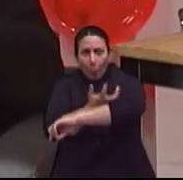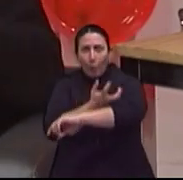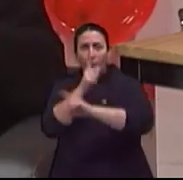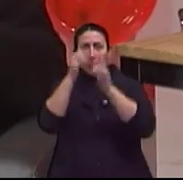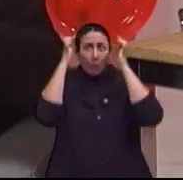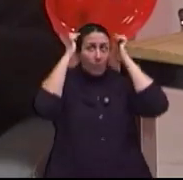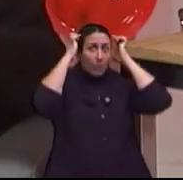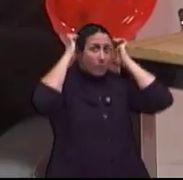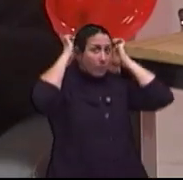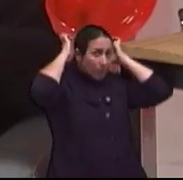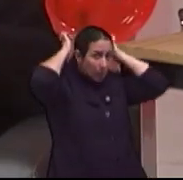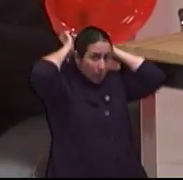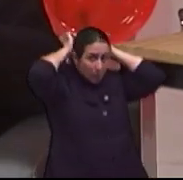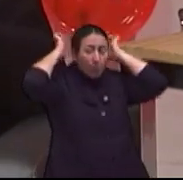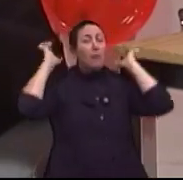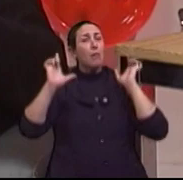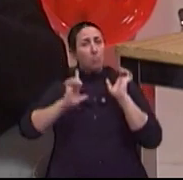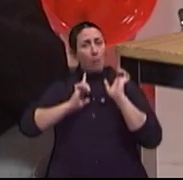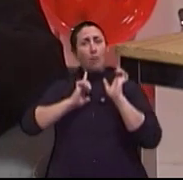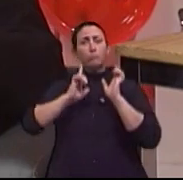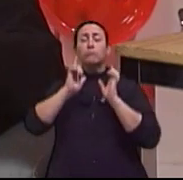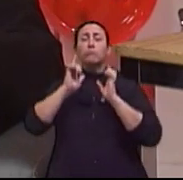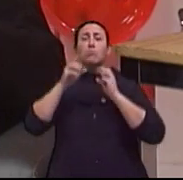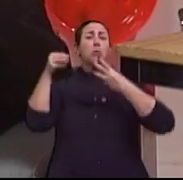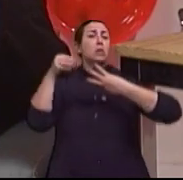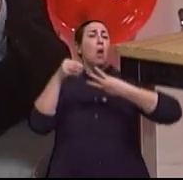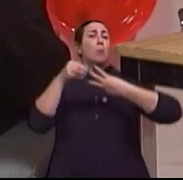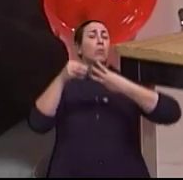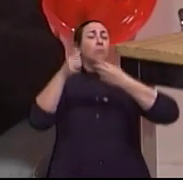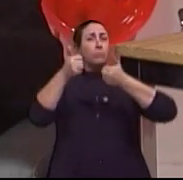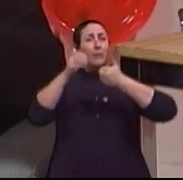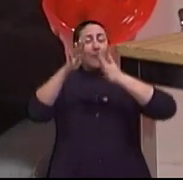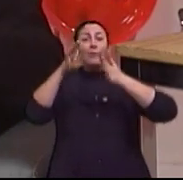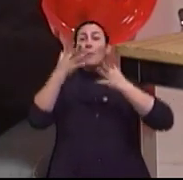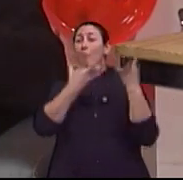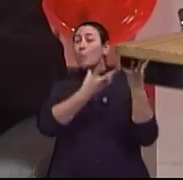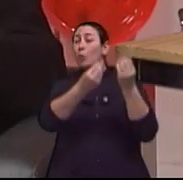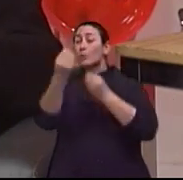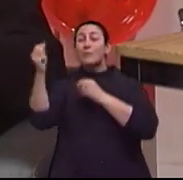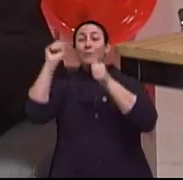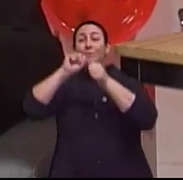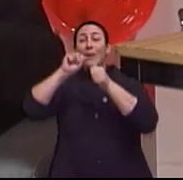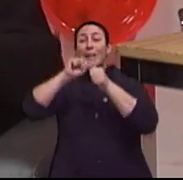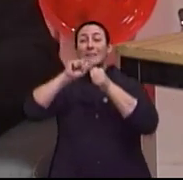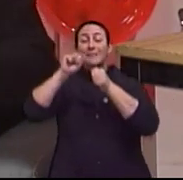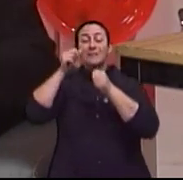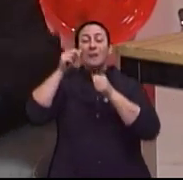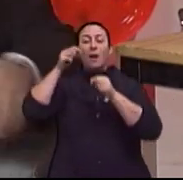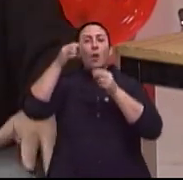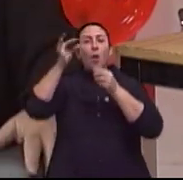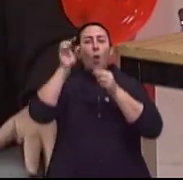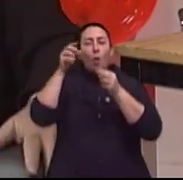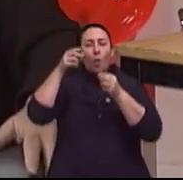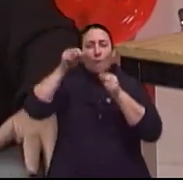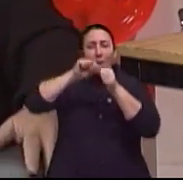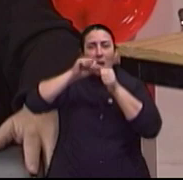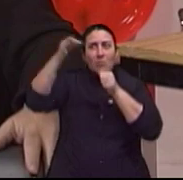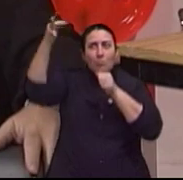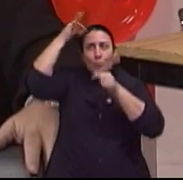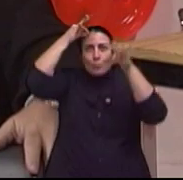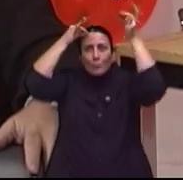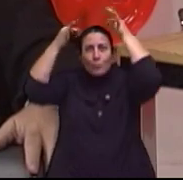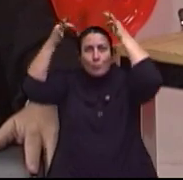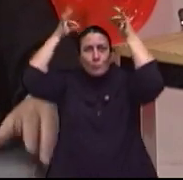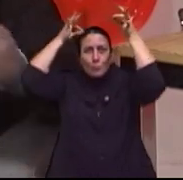tanto é verdade que as cirurgias de implante de cabelo como é que se faz até muito simples se